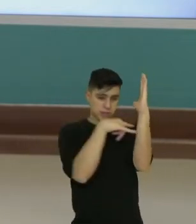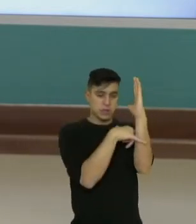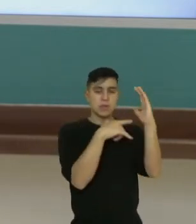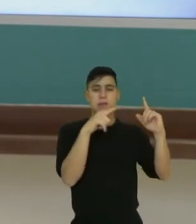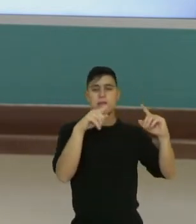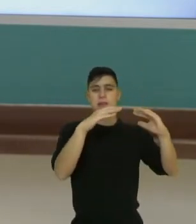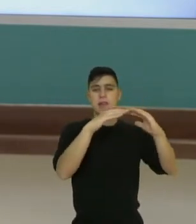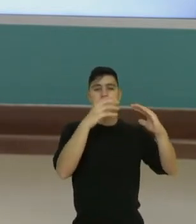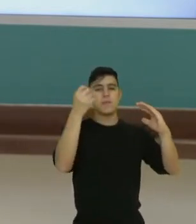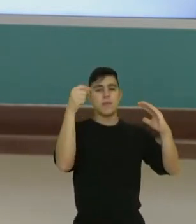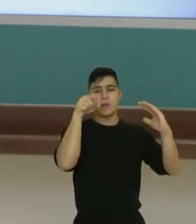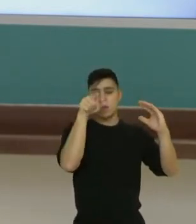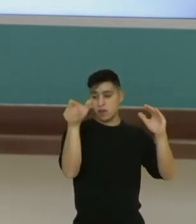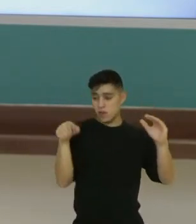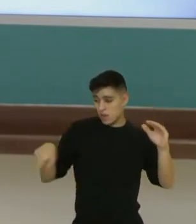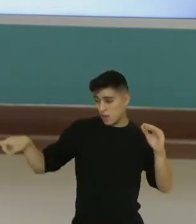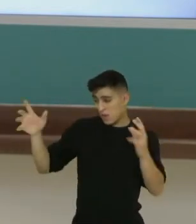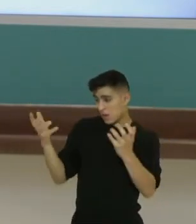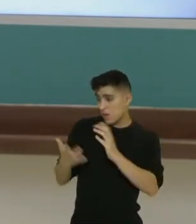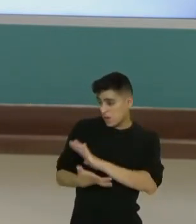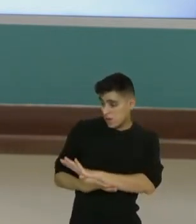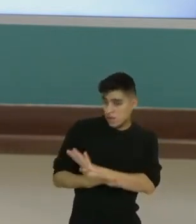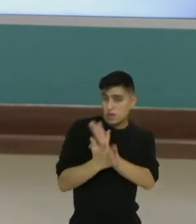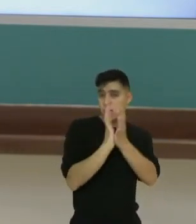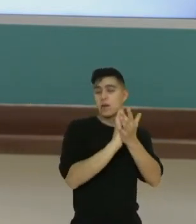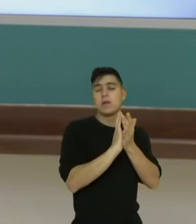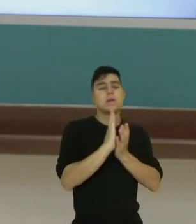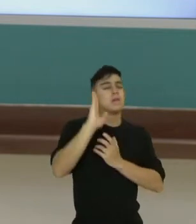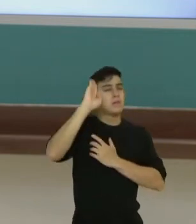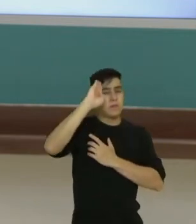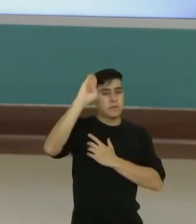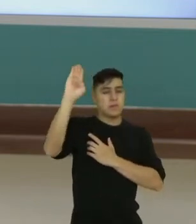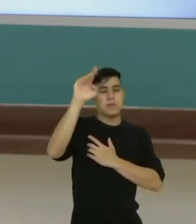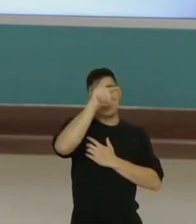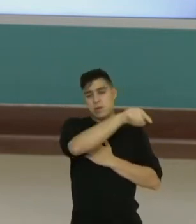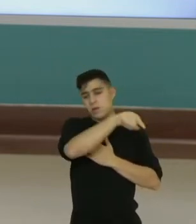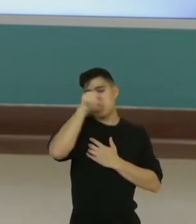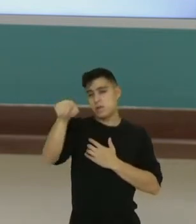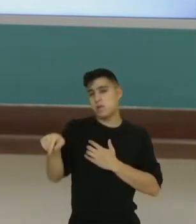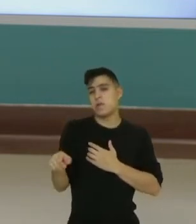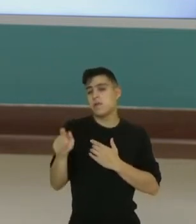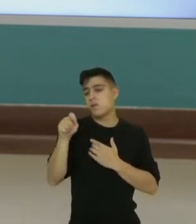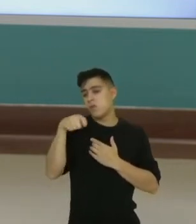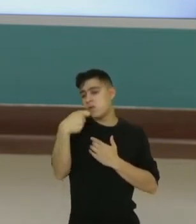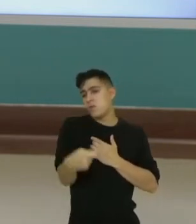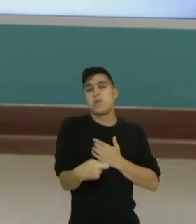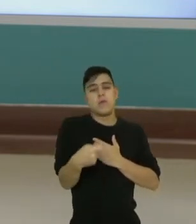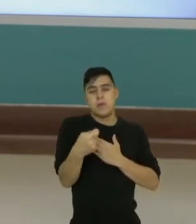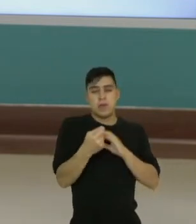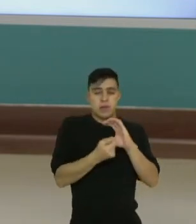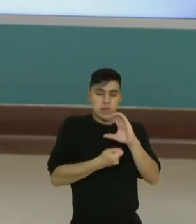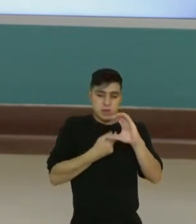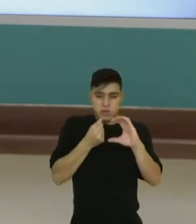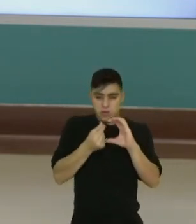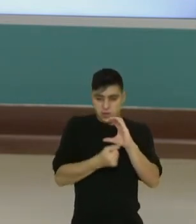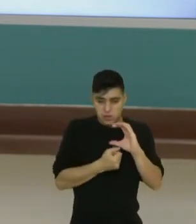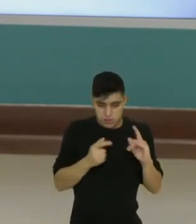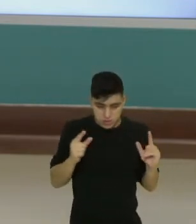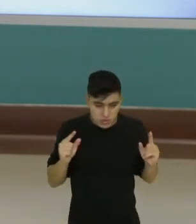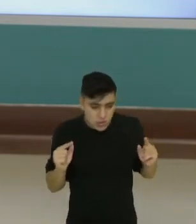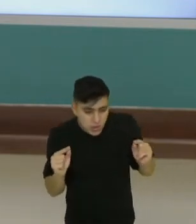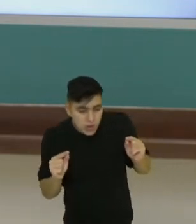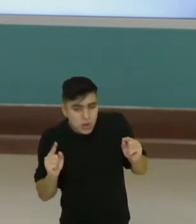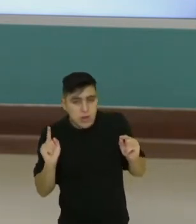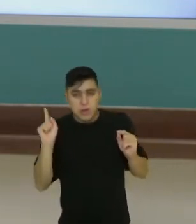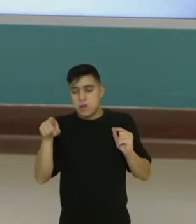Branca, porque literalmente queriam atingir o ápice das fontes, edificações do capitalismo. E isso remete